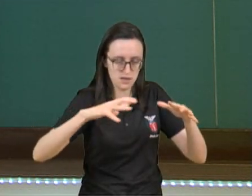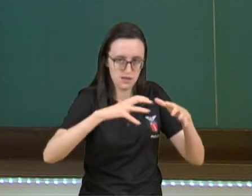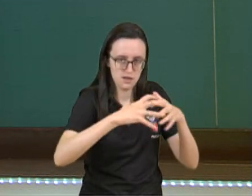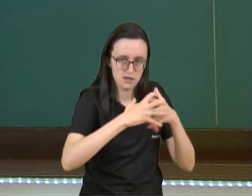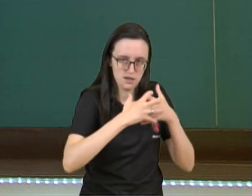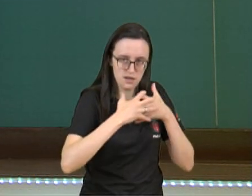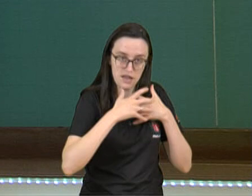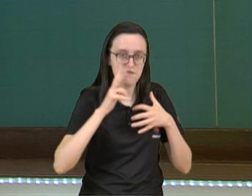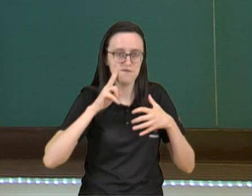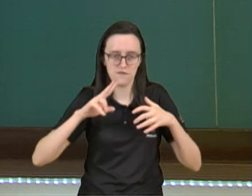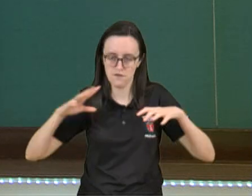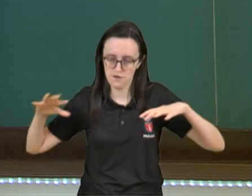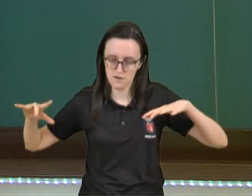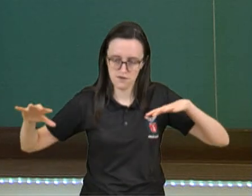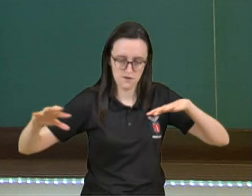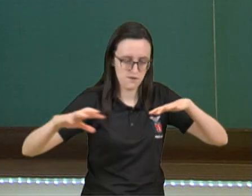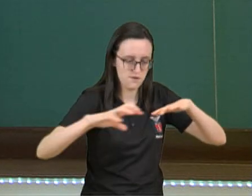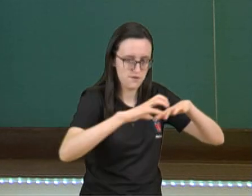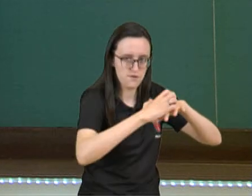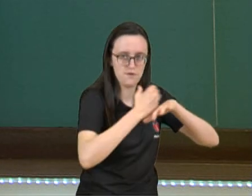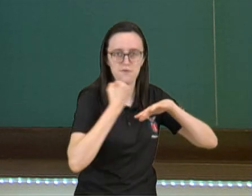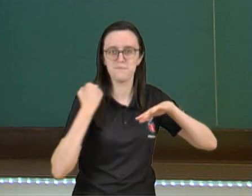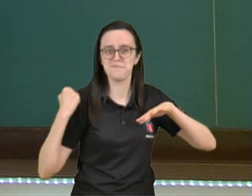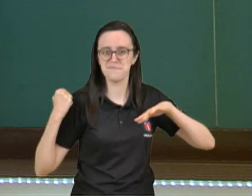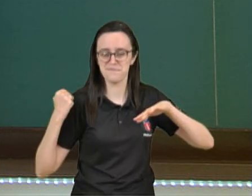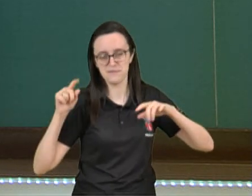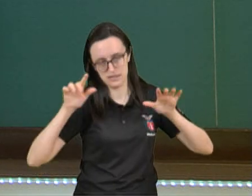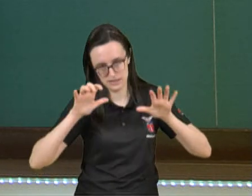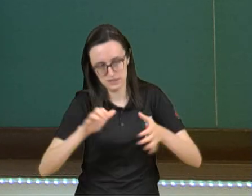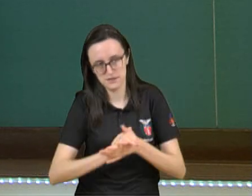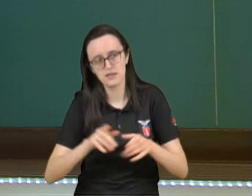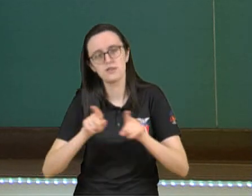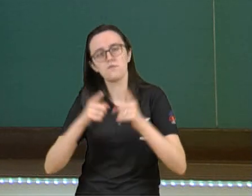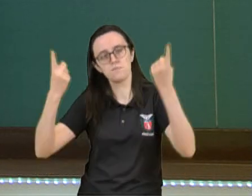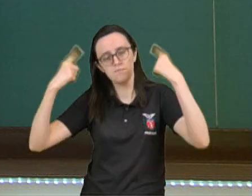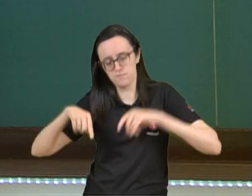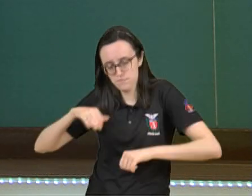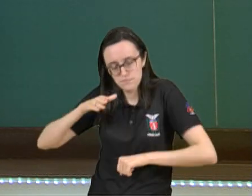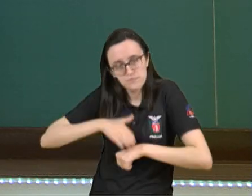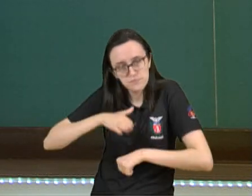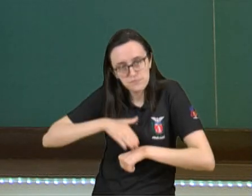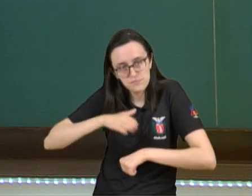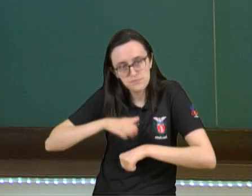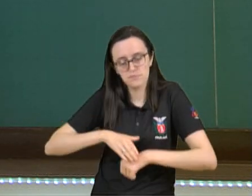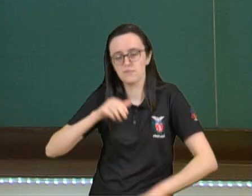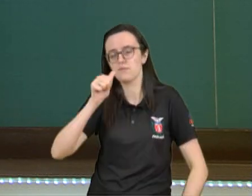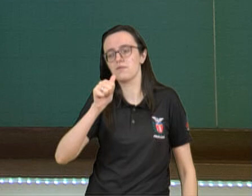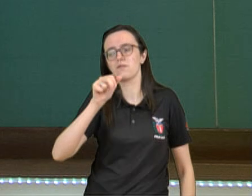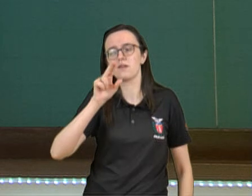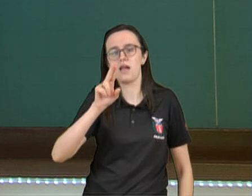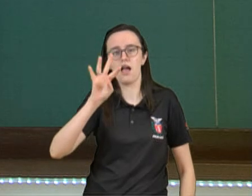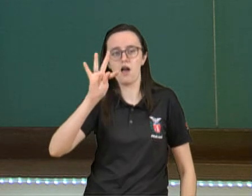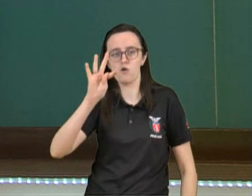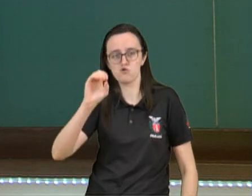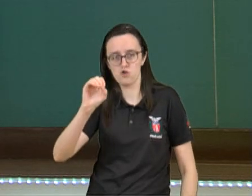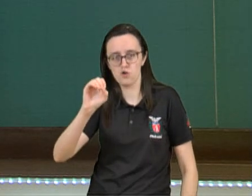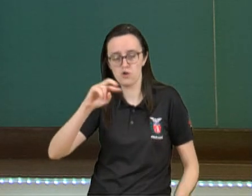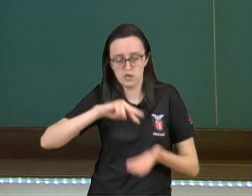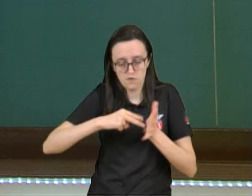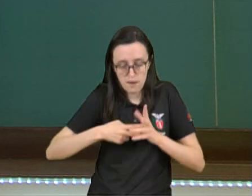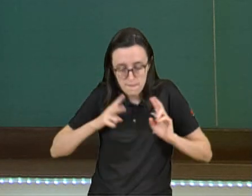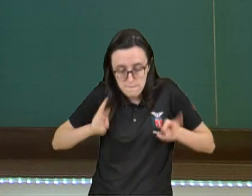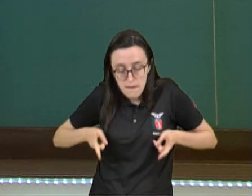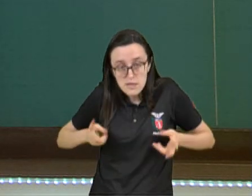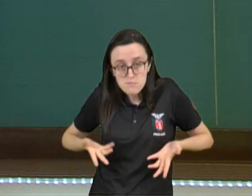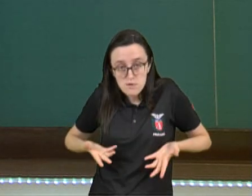uma partícula que está no ambiente. E nós temos aqueles autótrofos, auto a si